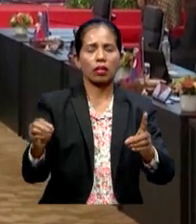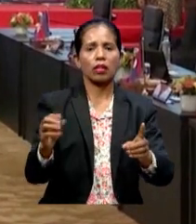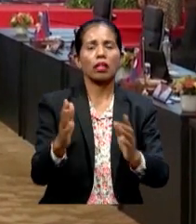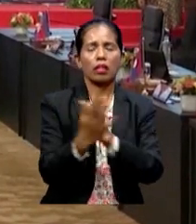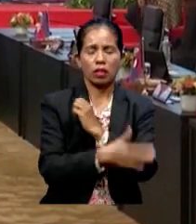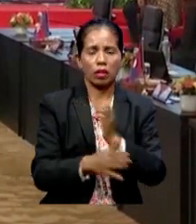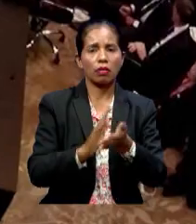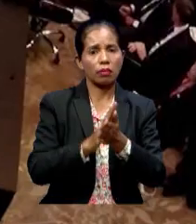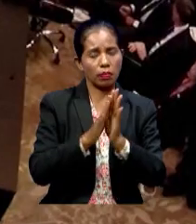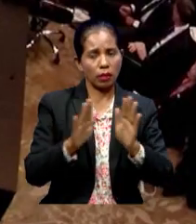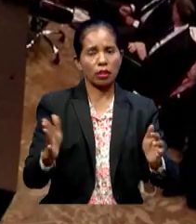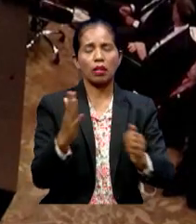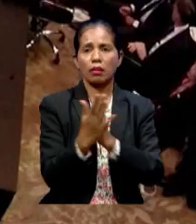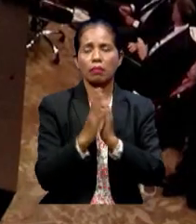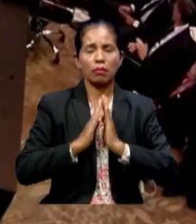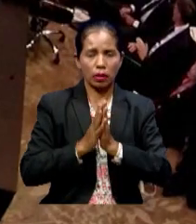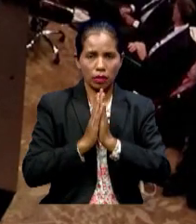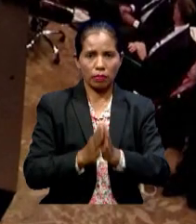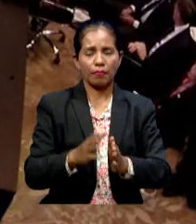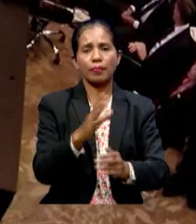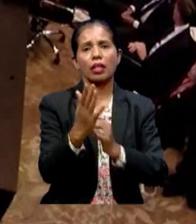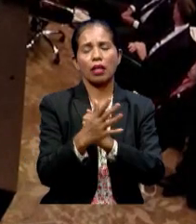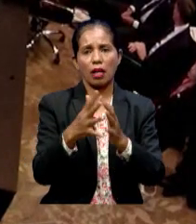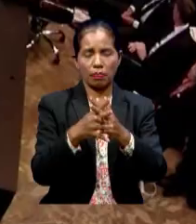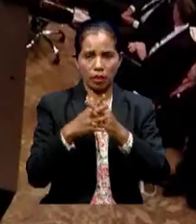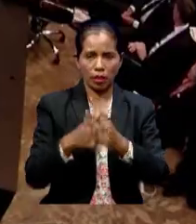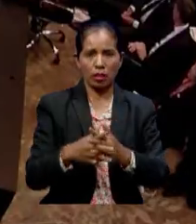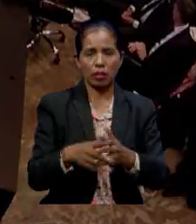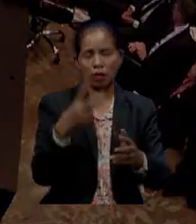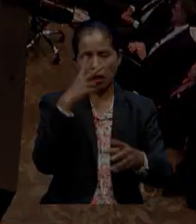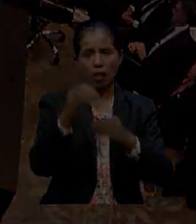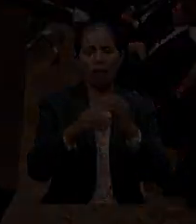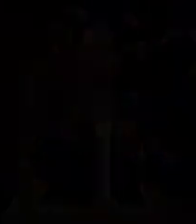a NB Nações Unidas estima em matou com ida ponto Lima, mas sai refugiado.